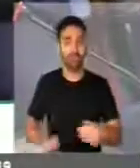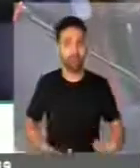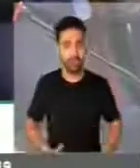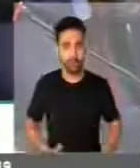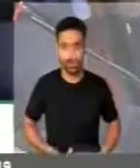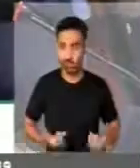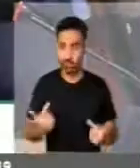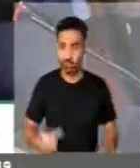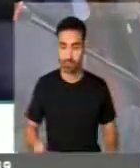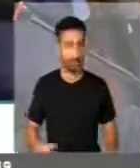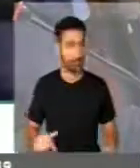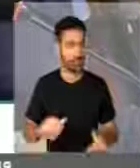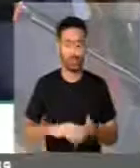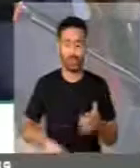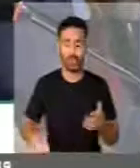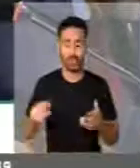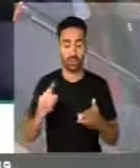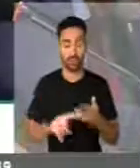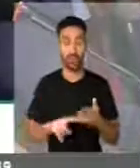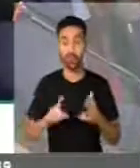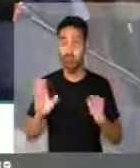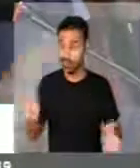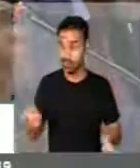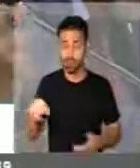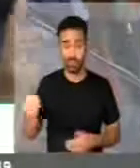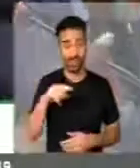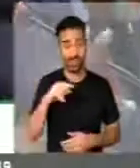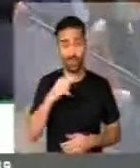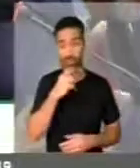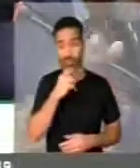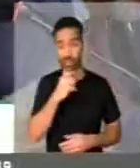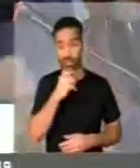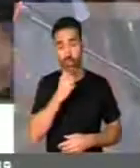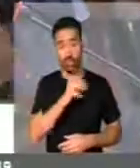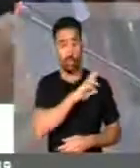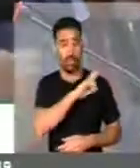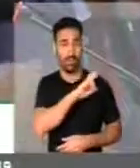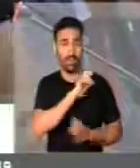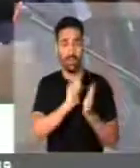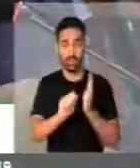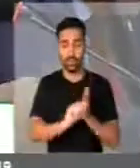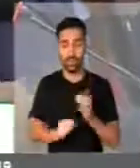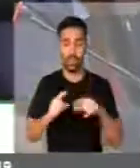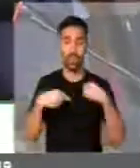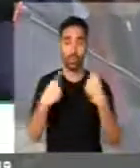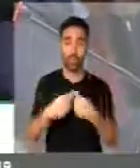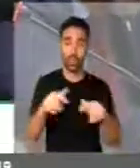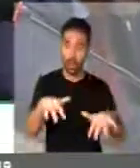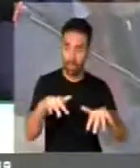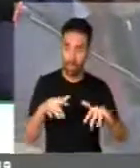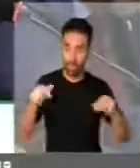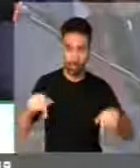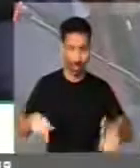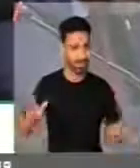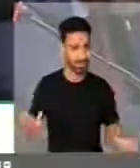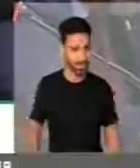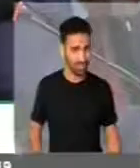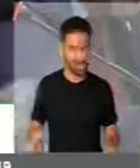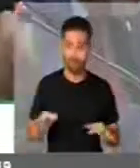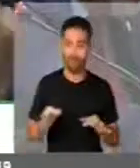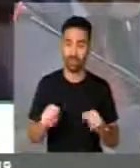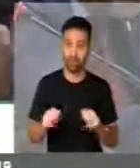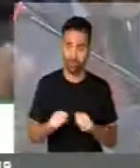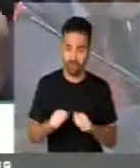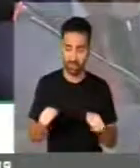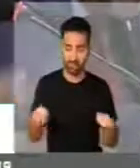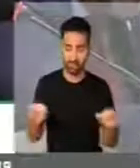serviço, porque, segundo o que nós ouvimos do relator e das audiências públicas aqui solicitadas,